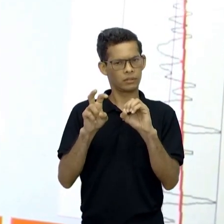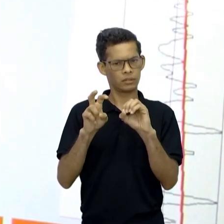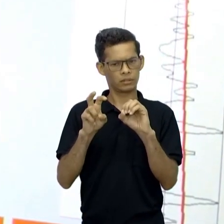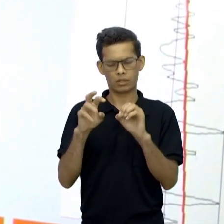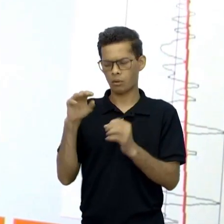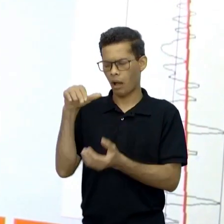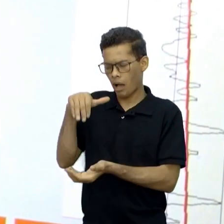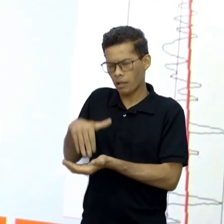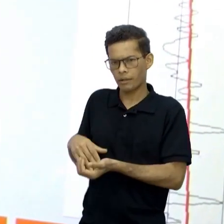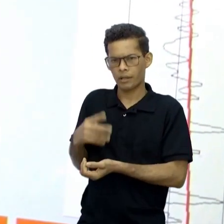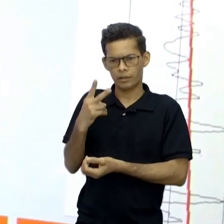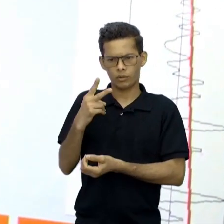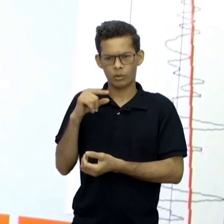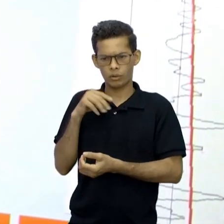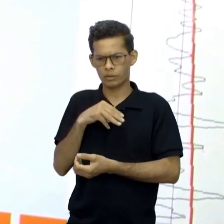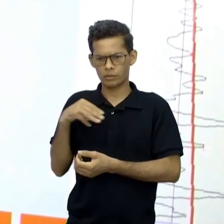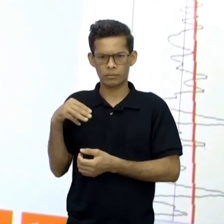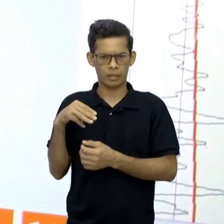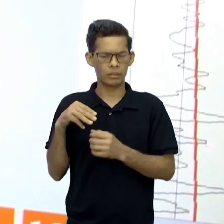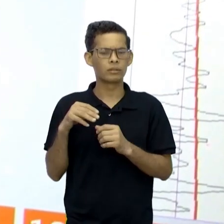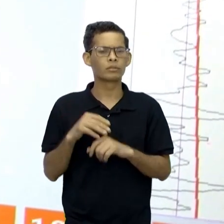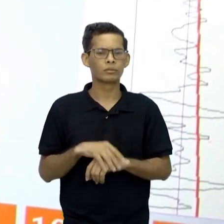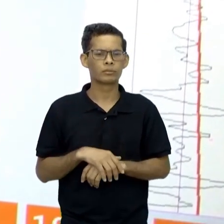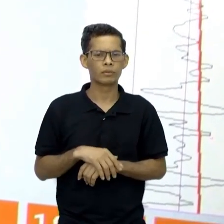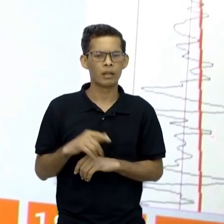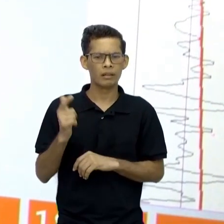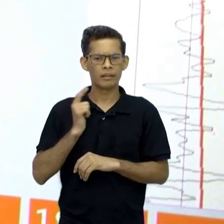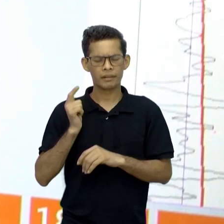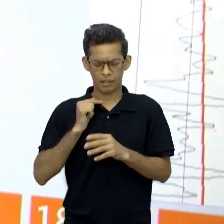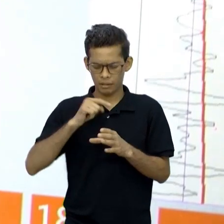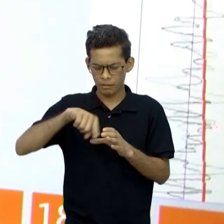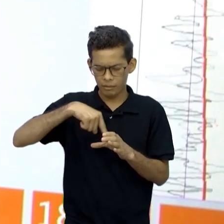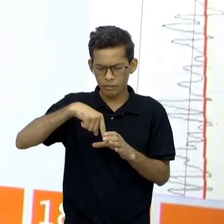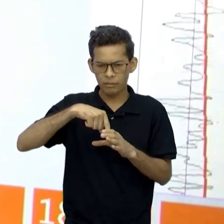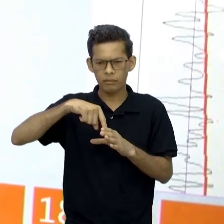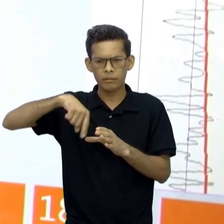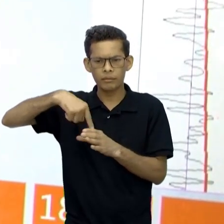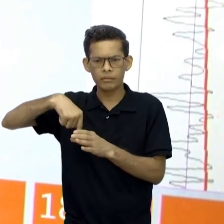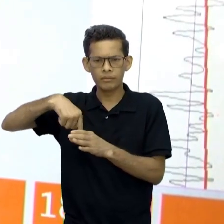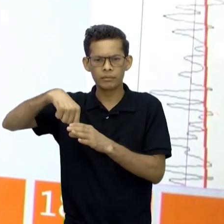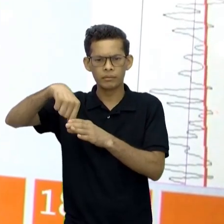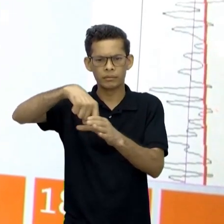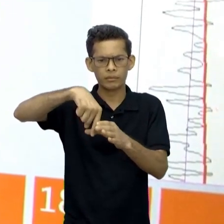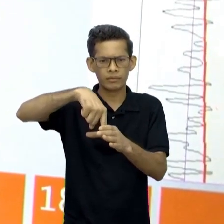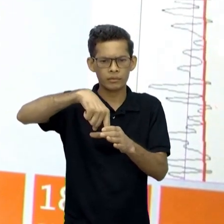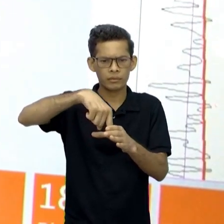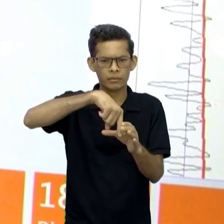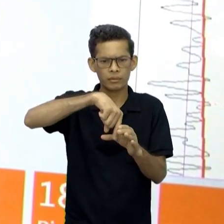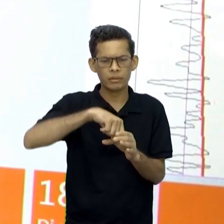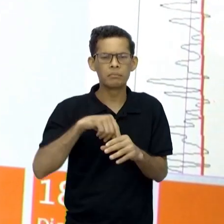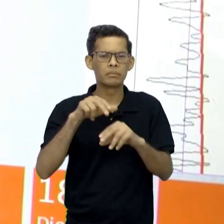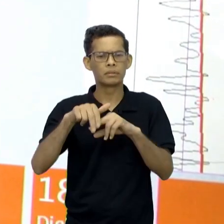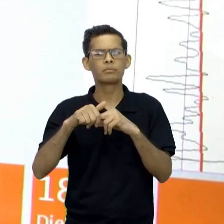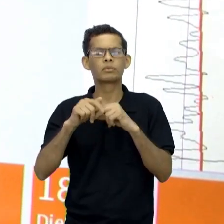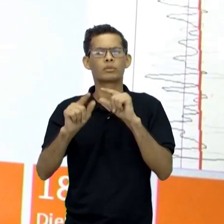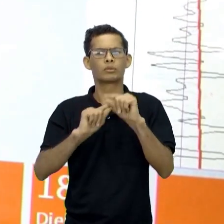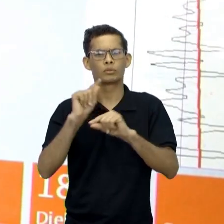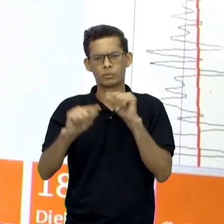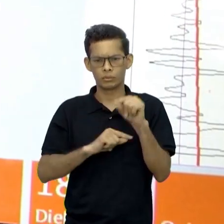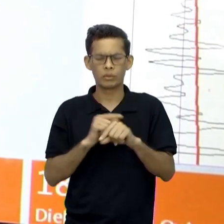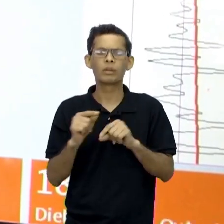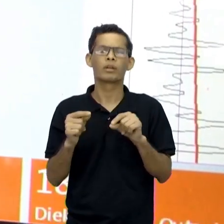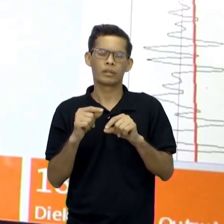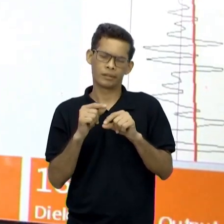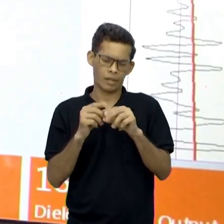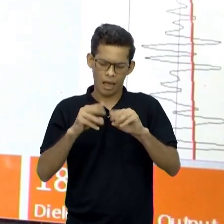Esses buracos que a gente está vendo aqui, ó, Sim. é devido à compactação do solo. Com o tempo o material